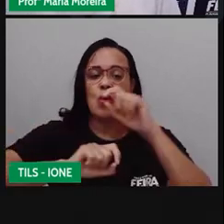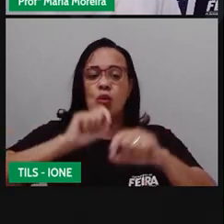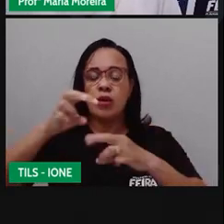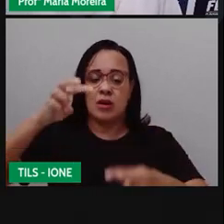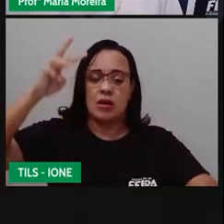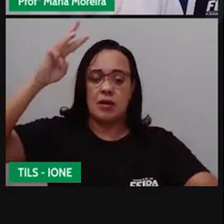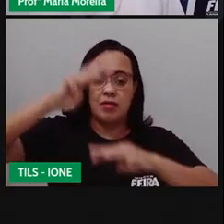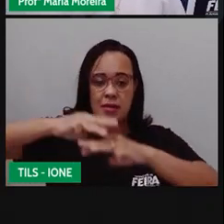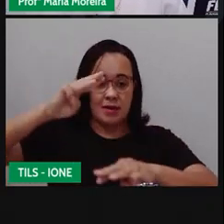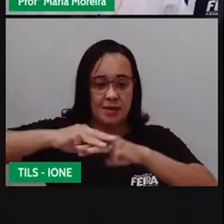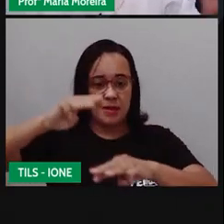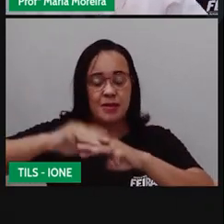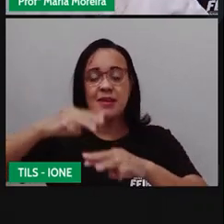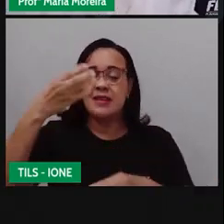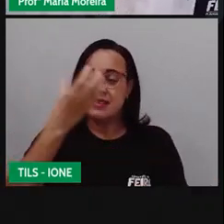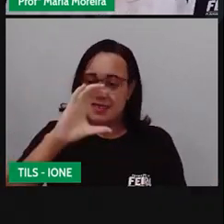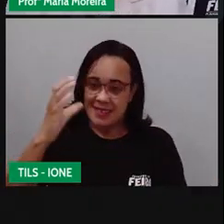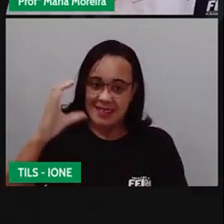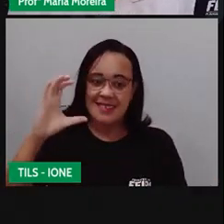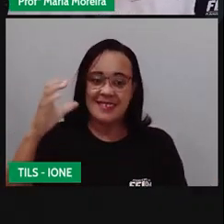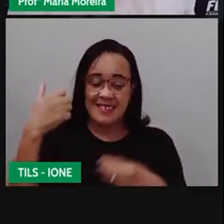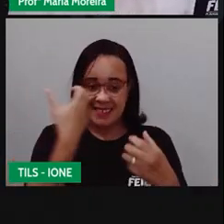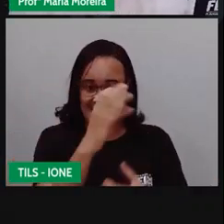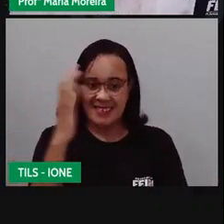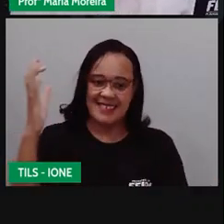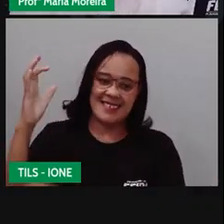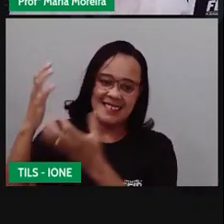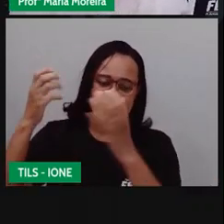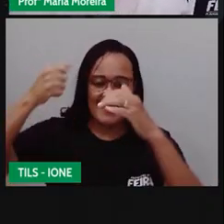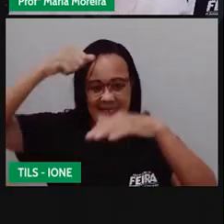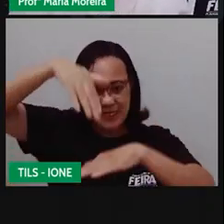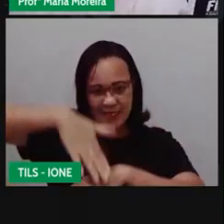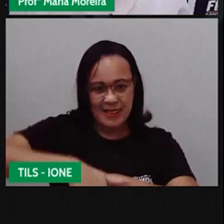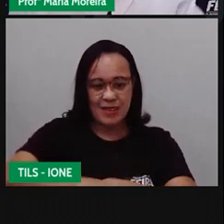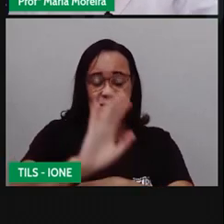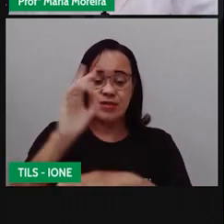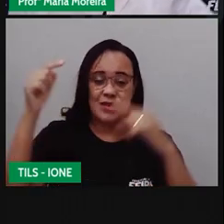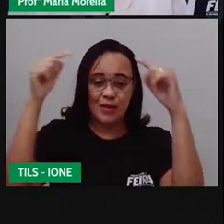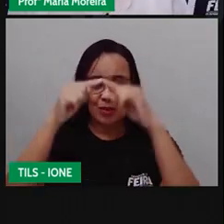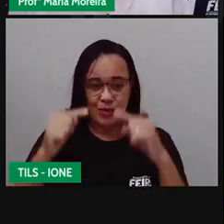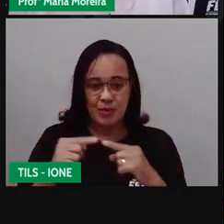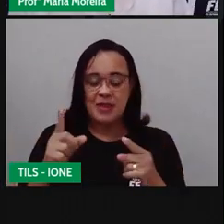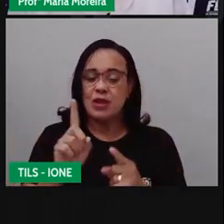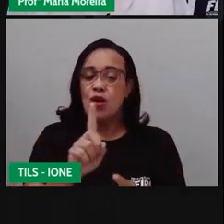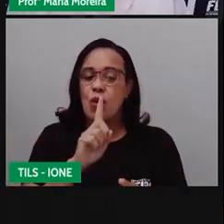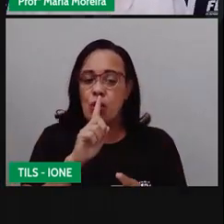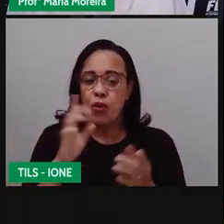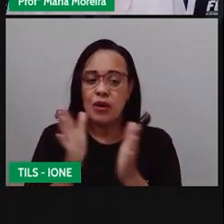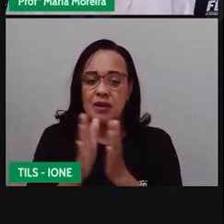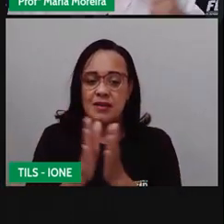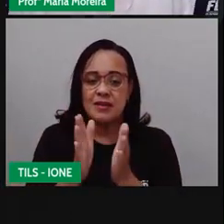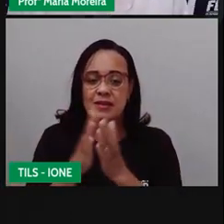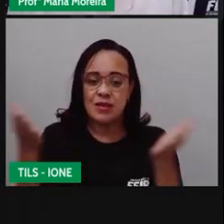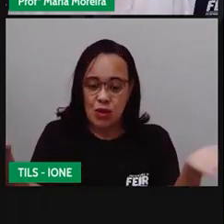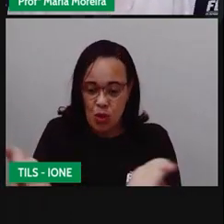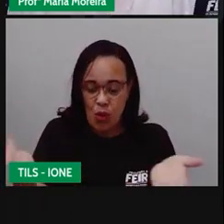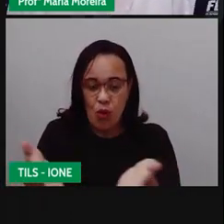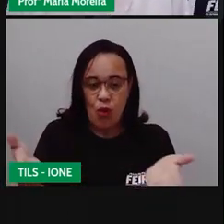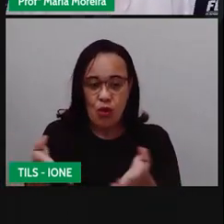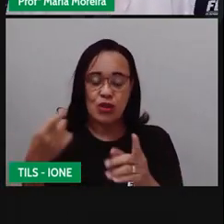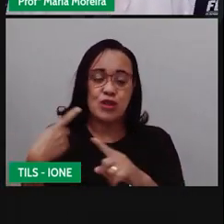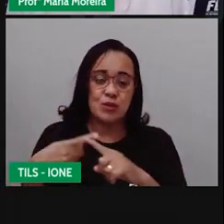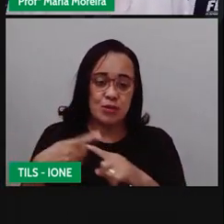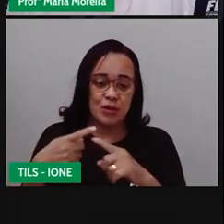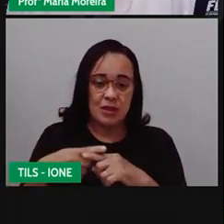da natureza. É até pertinente o fato do aniversário de Nayara ter sido hoje, ser hoje, porque quando eu comecei a